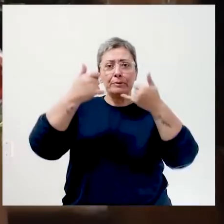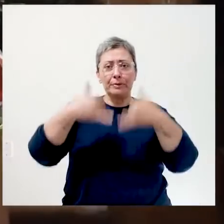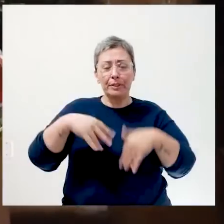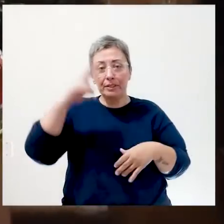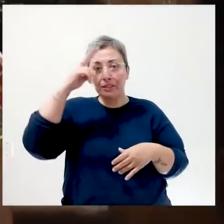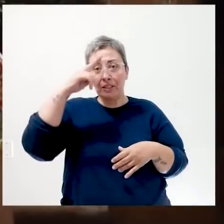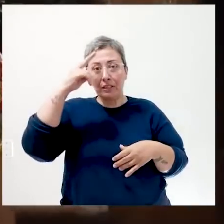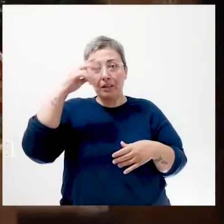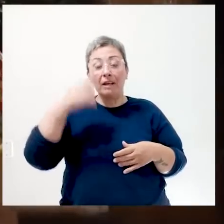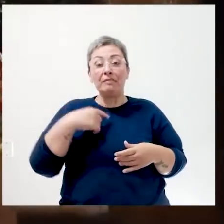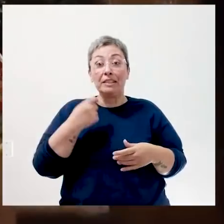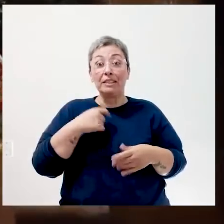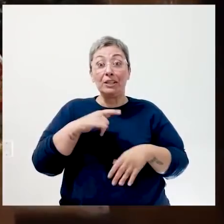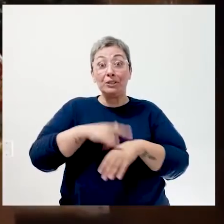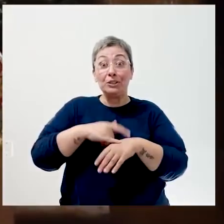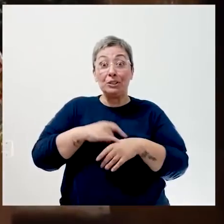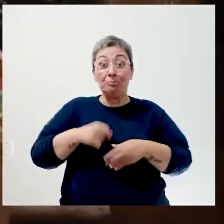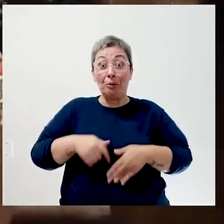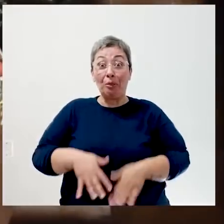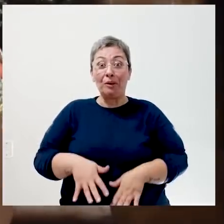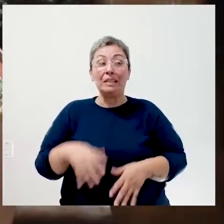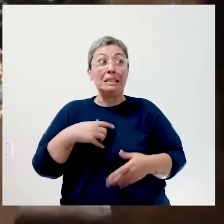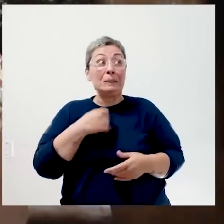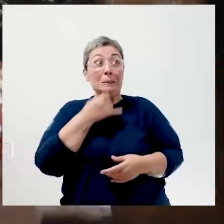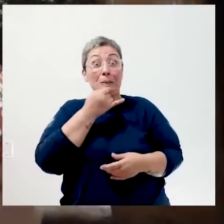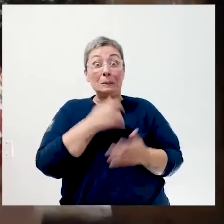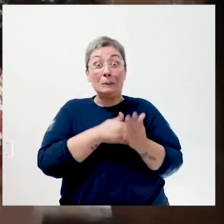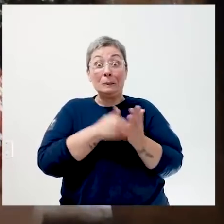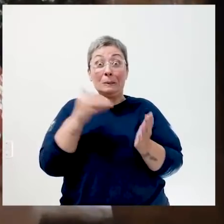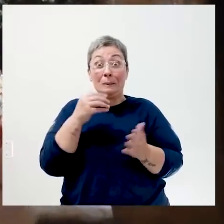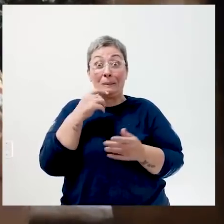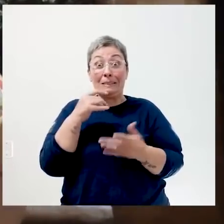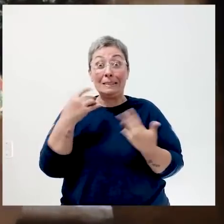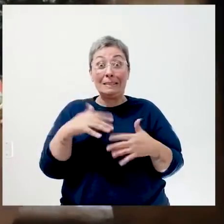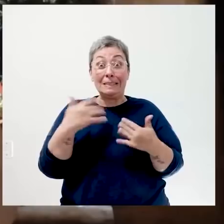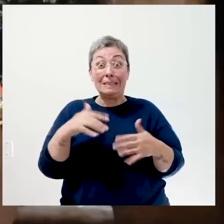história e fez até xixi na calça. Oi, eu contei.